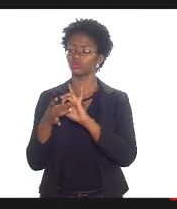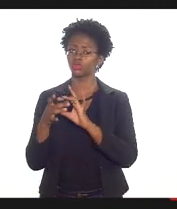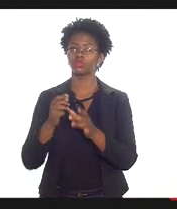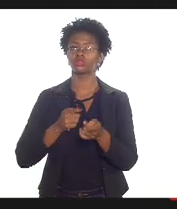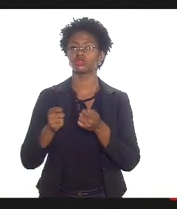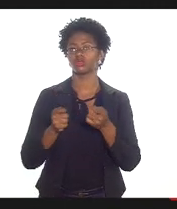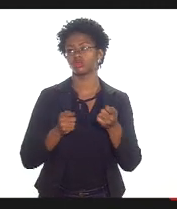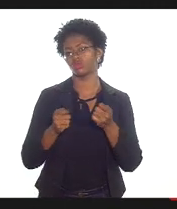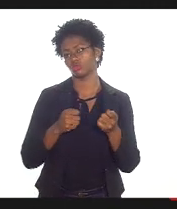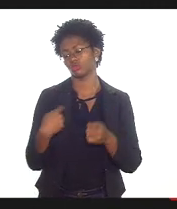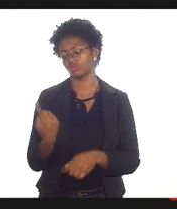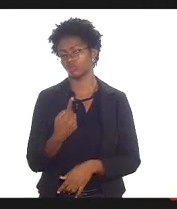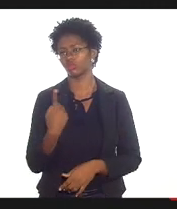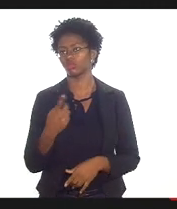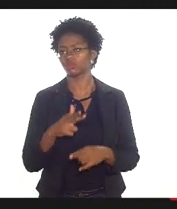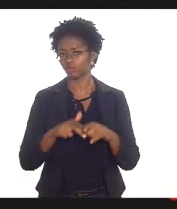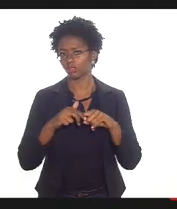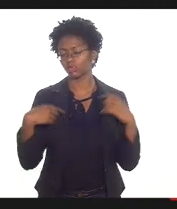gente